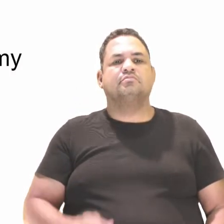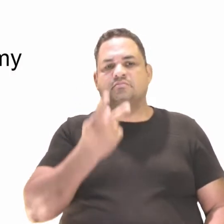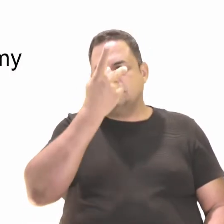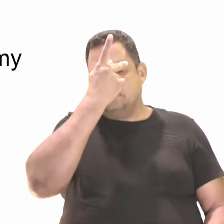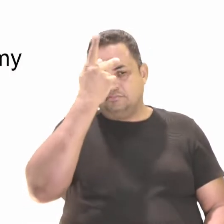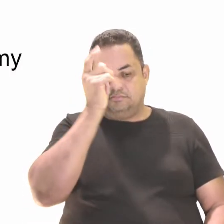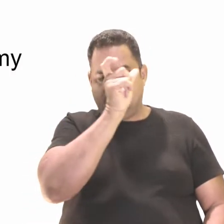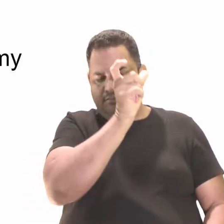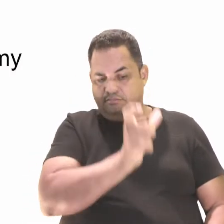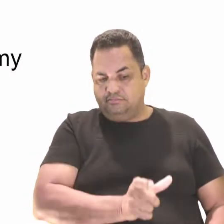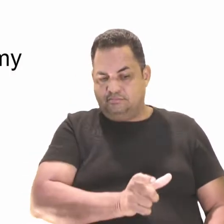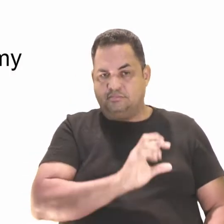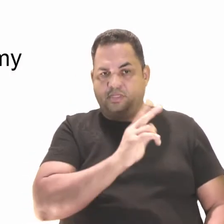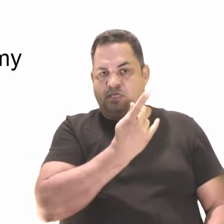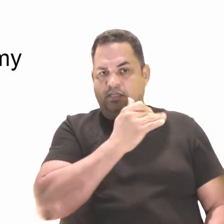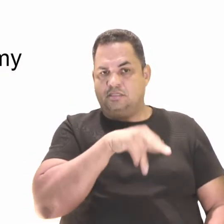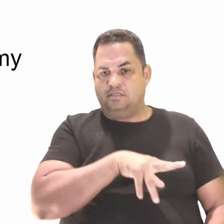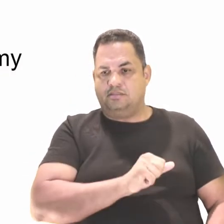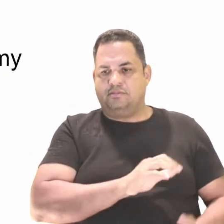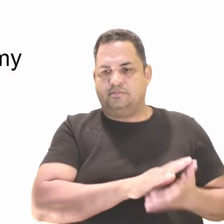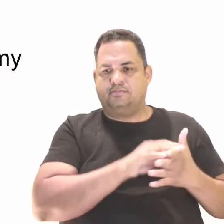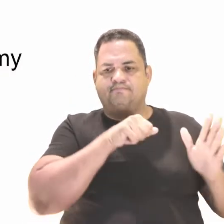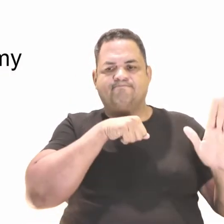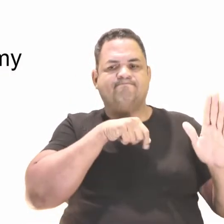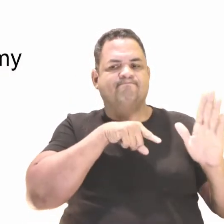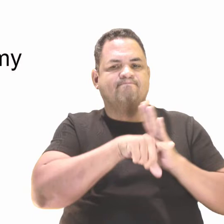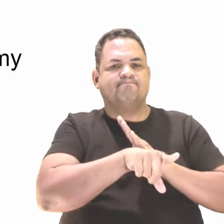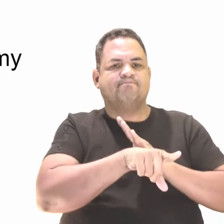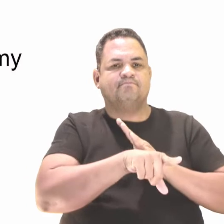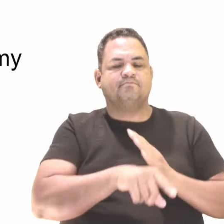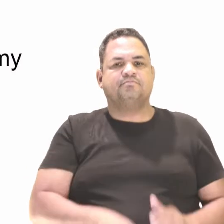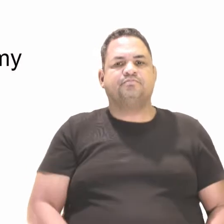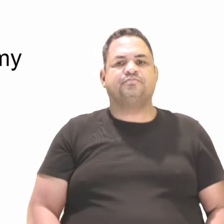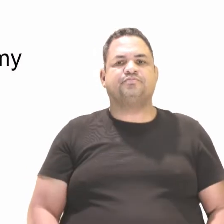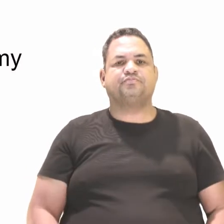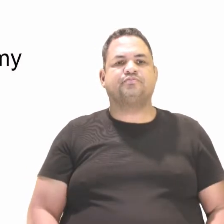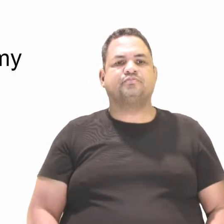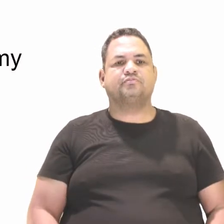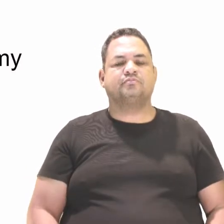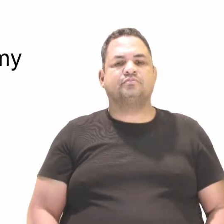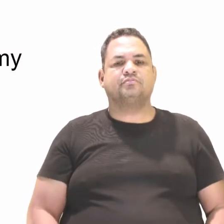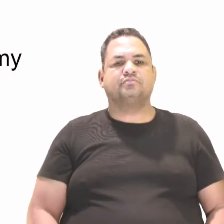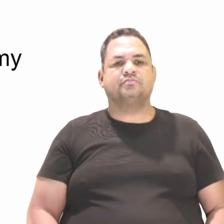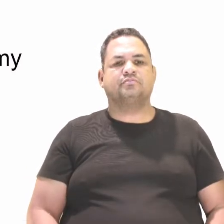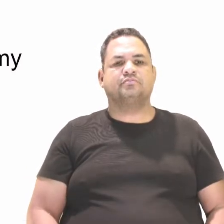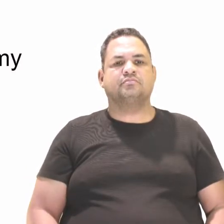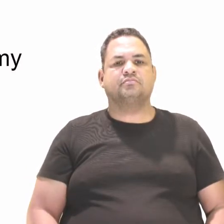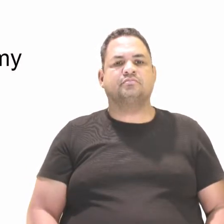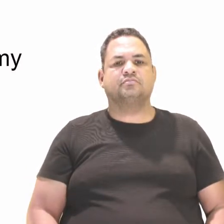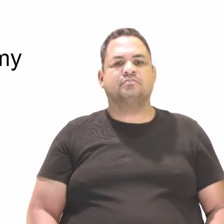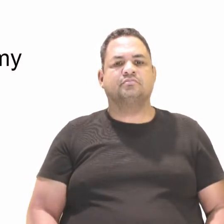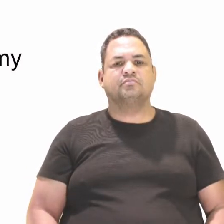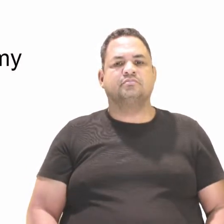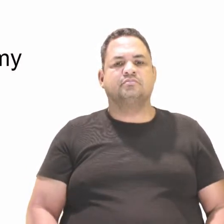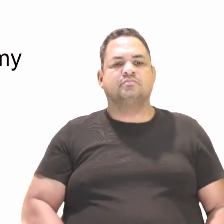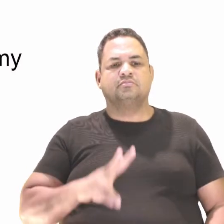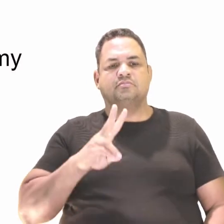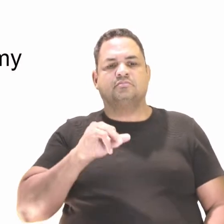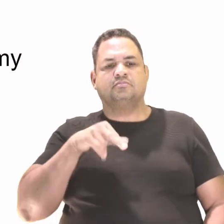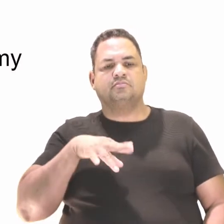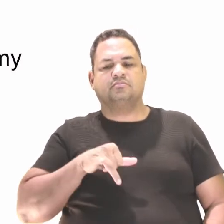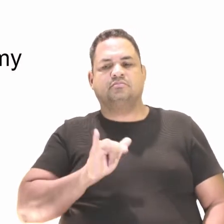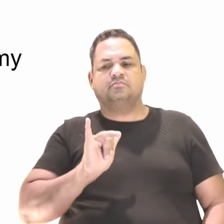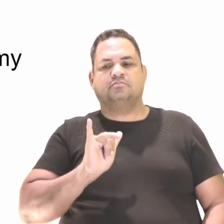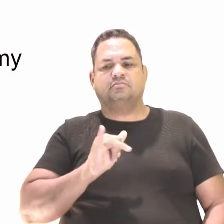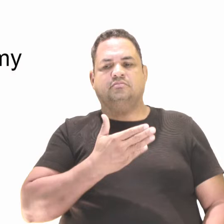pessoa que a Hannah fez essa pergunta para ela. Would you like to have lunch with me on Sunday? Daí o Vini